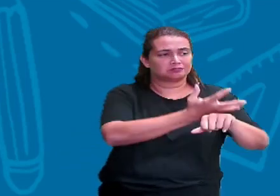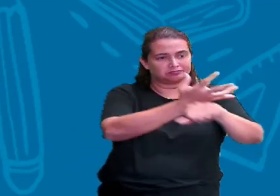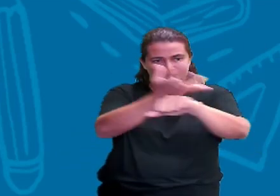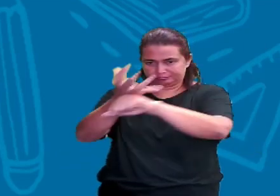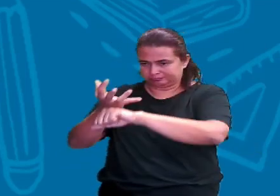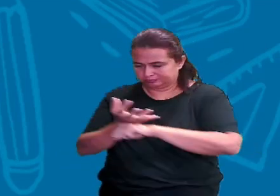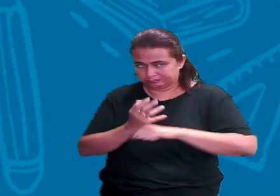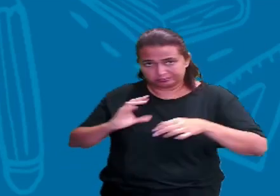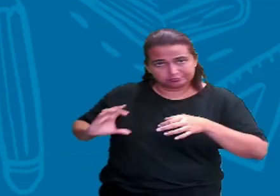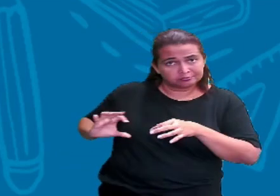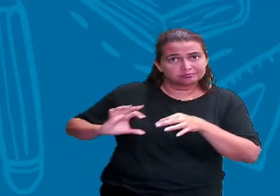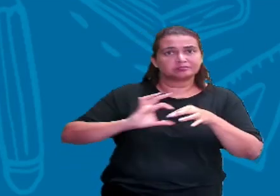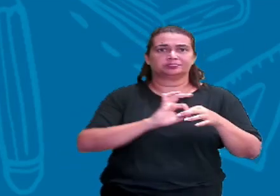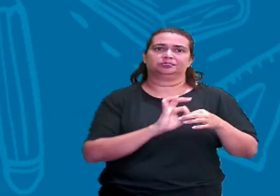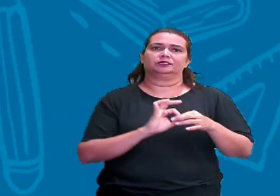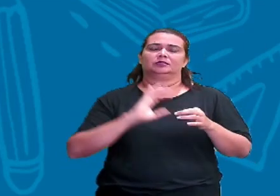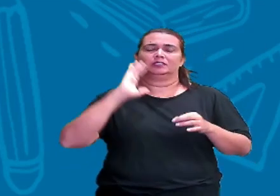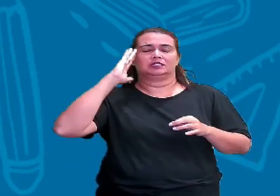de geografia.